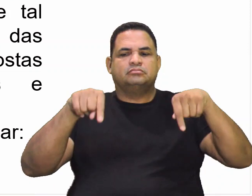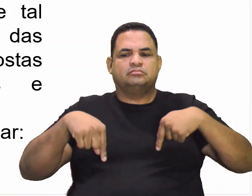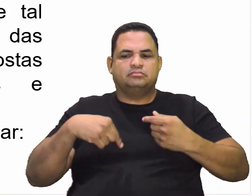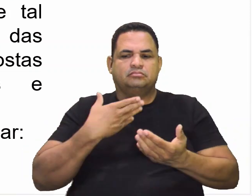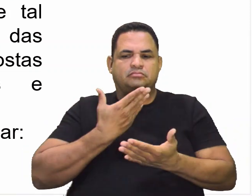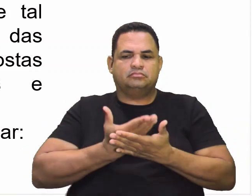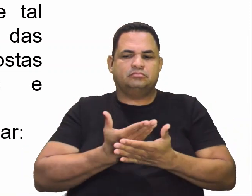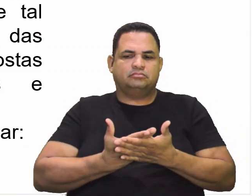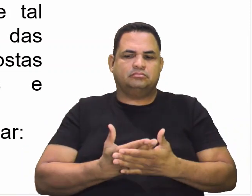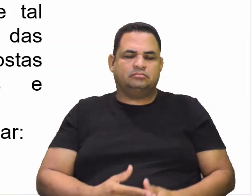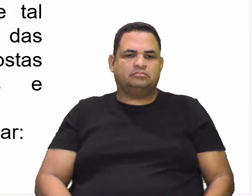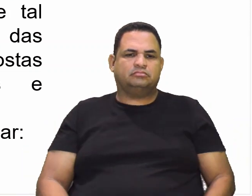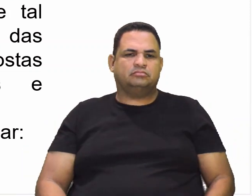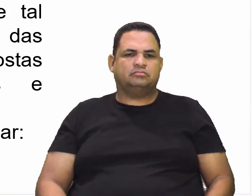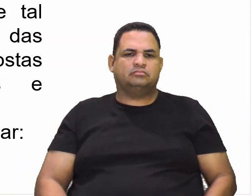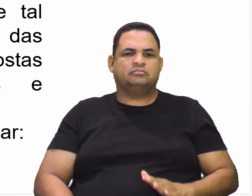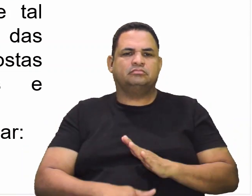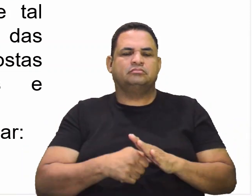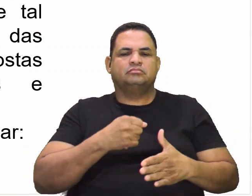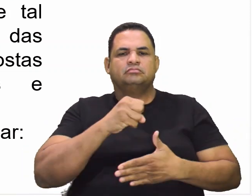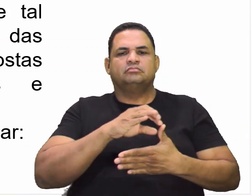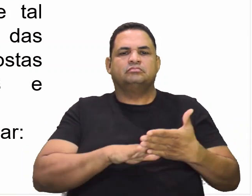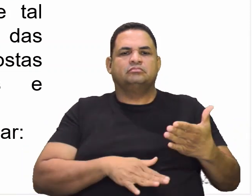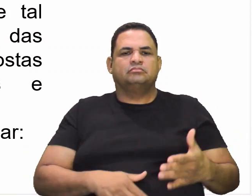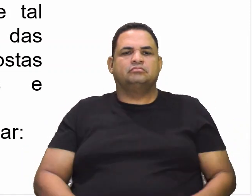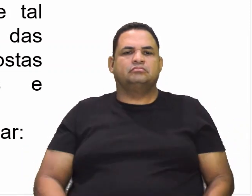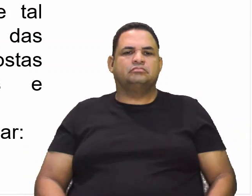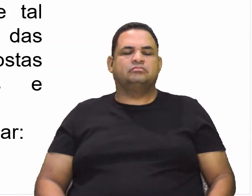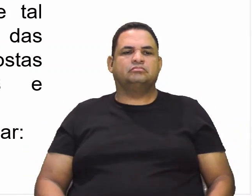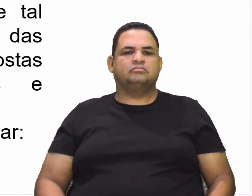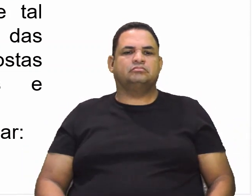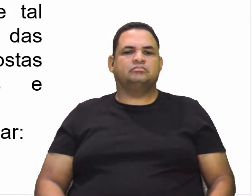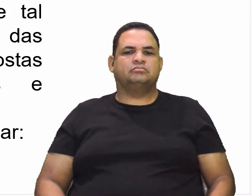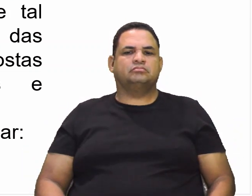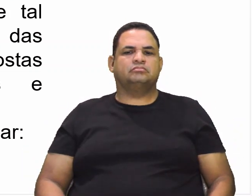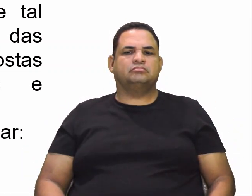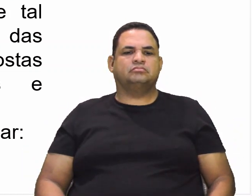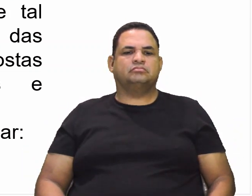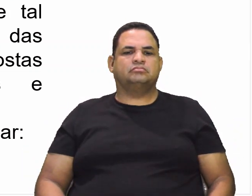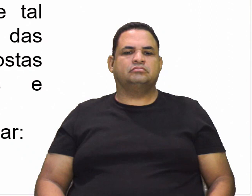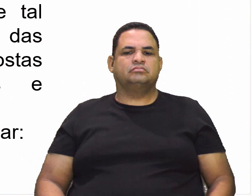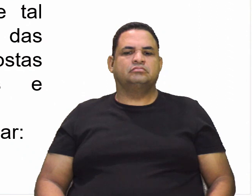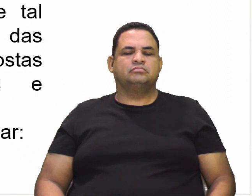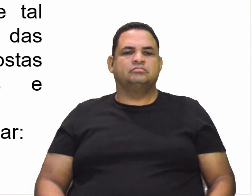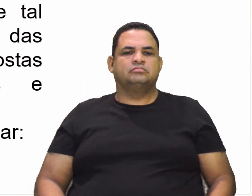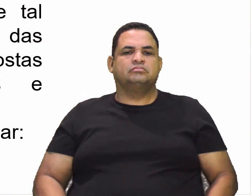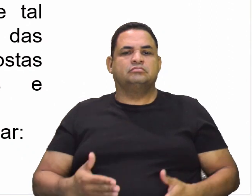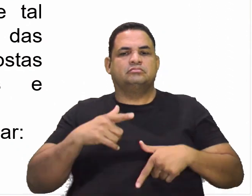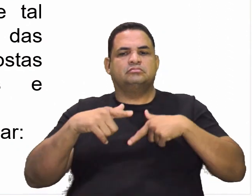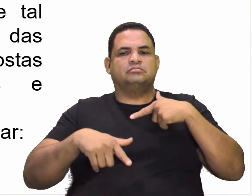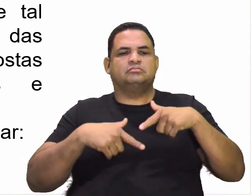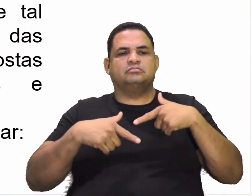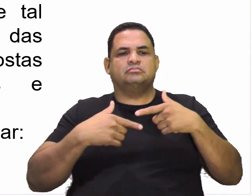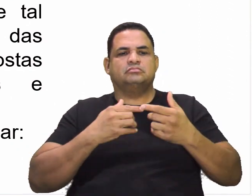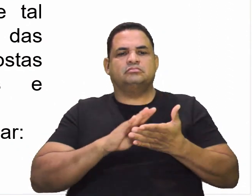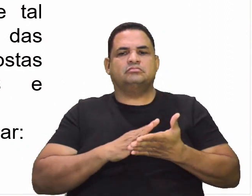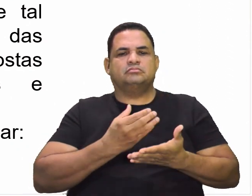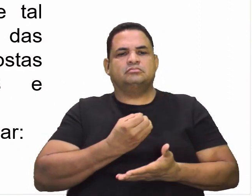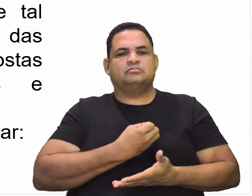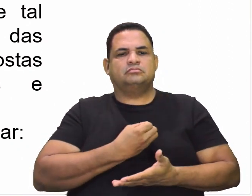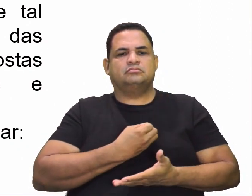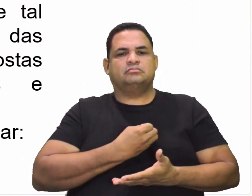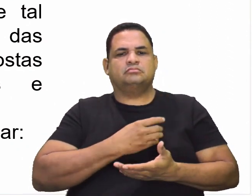sala. Olha a primeira questão aí, como foi. Apesar de trabalhar com